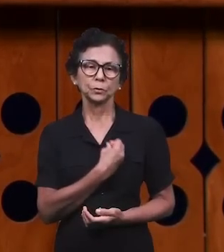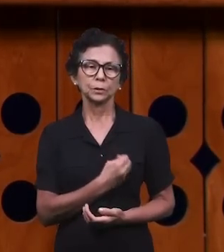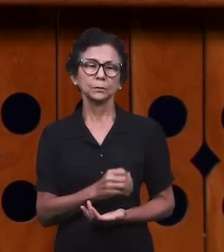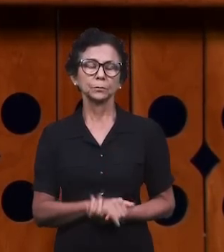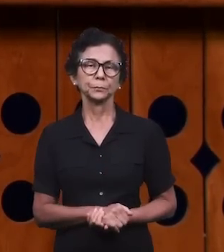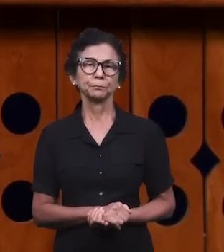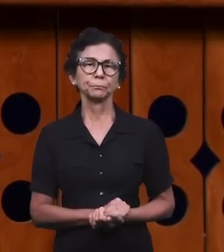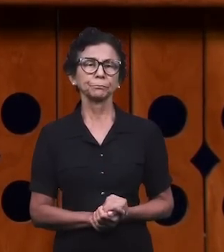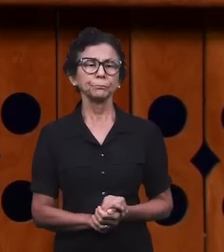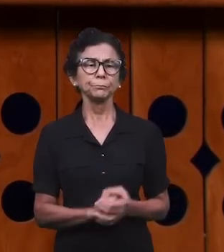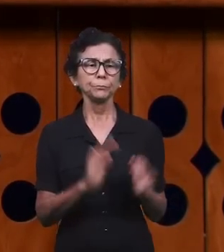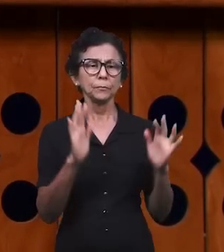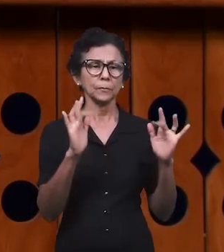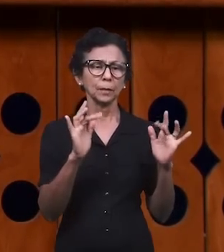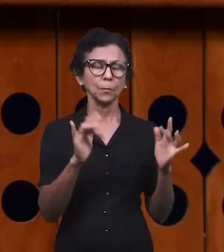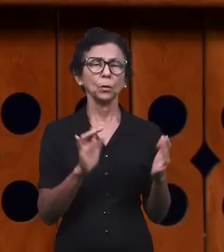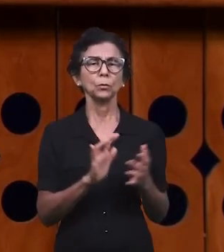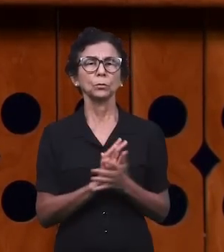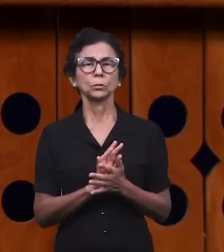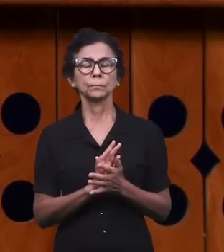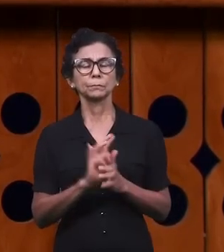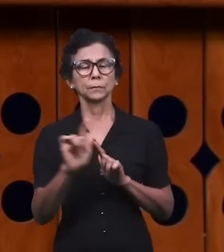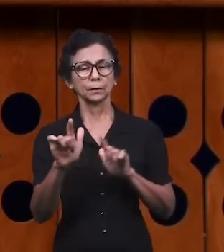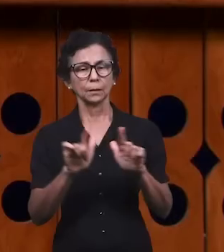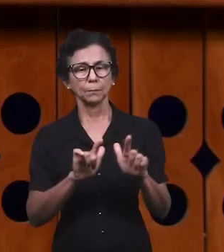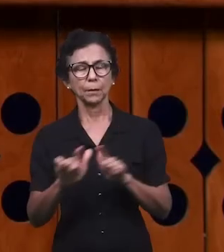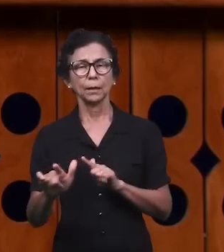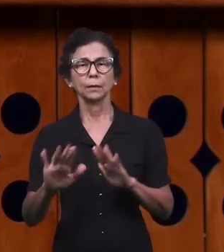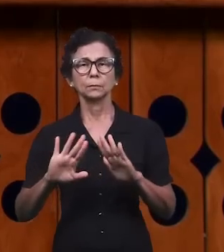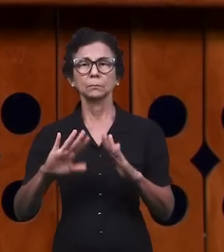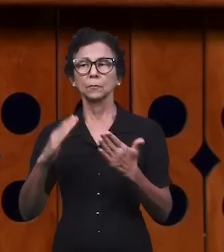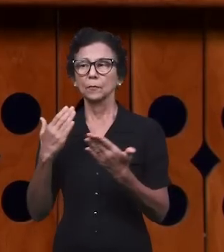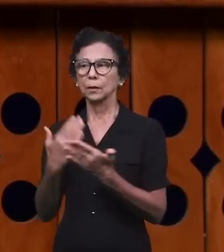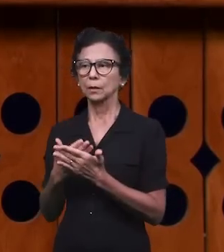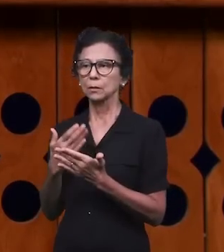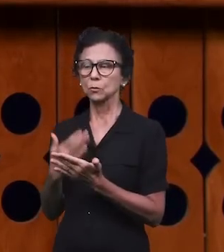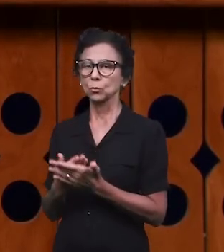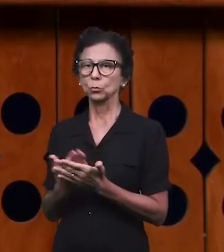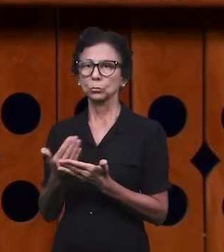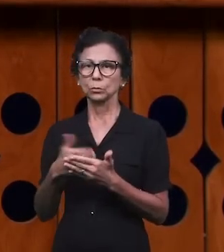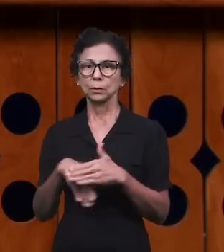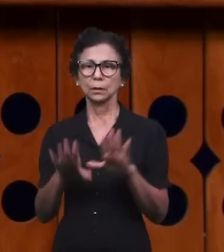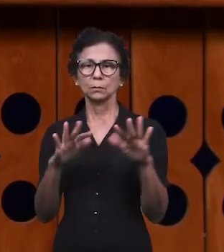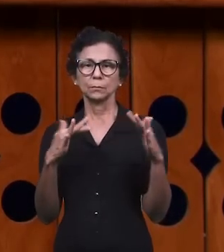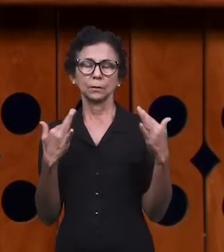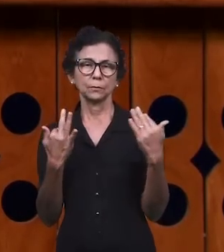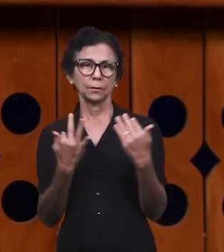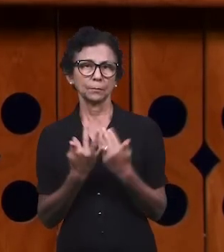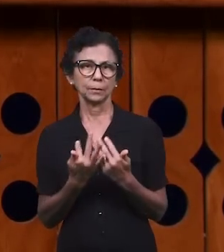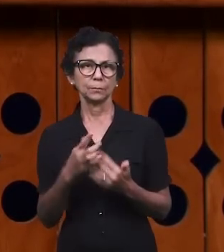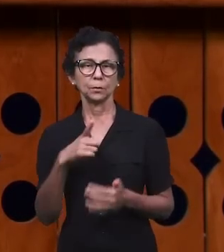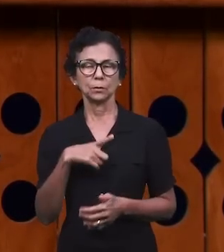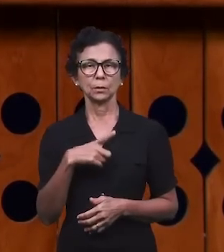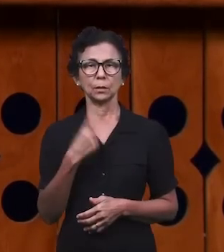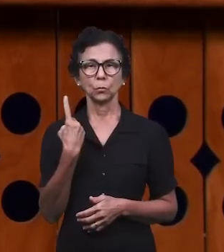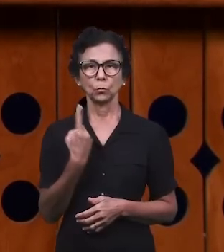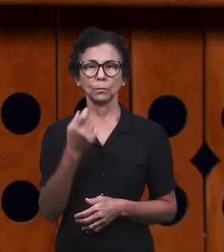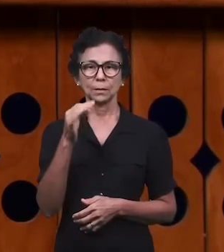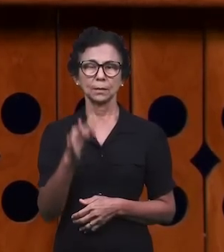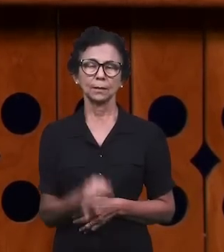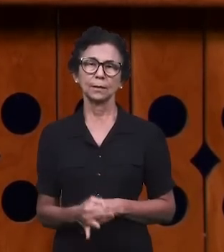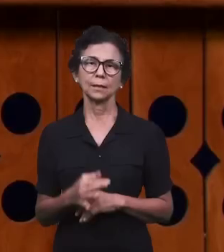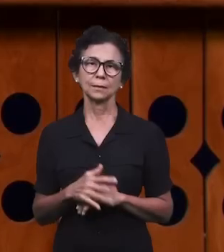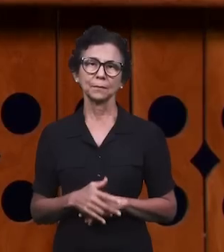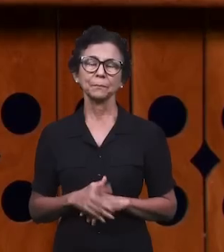vida profissional, na vida estudantil, dentro da minha própria casa, com uma certeza: aquele que um dia me